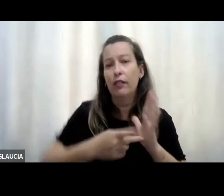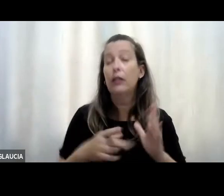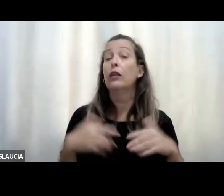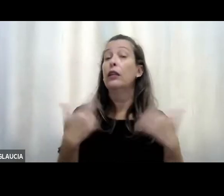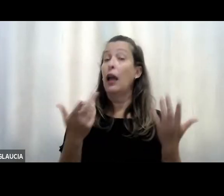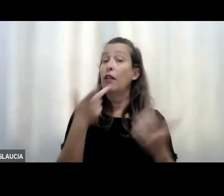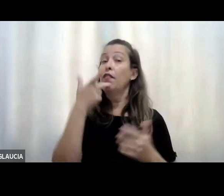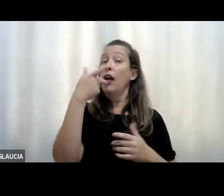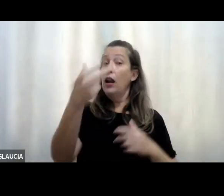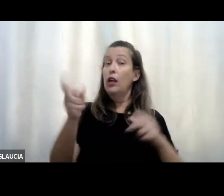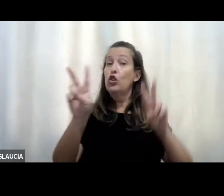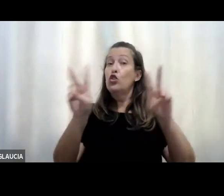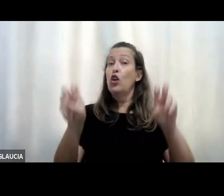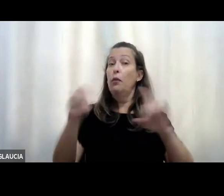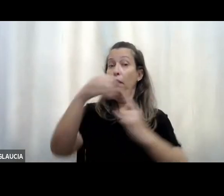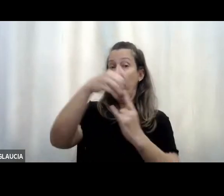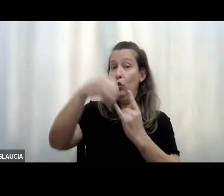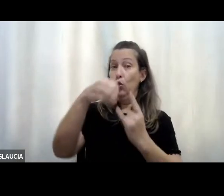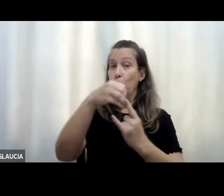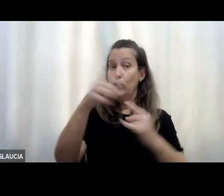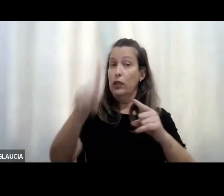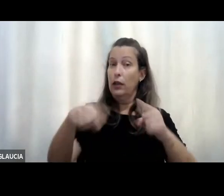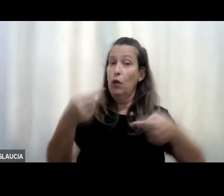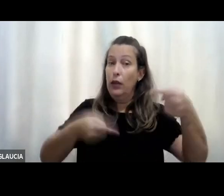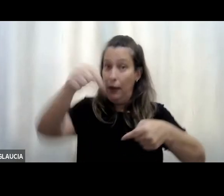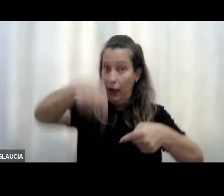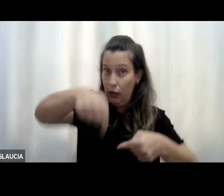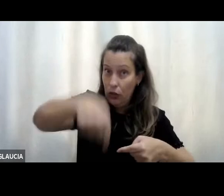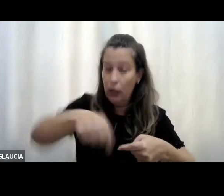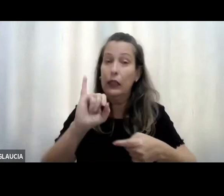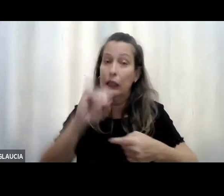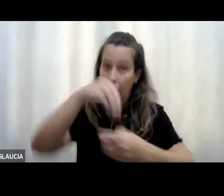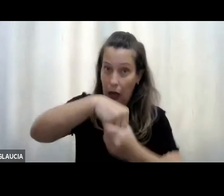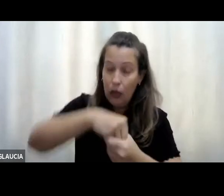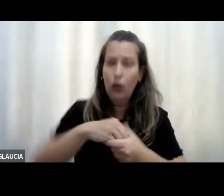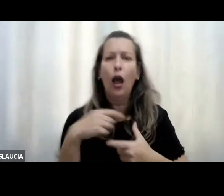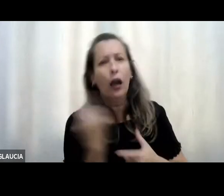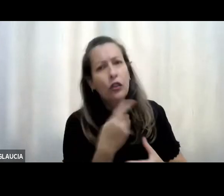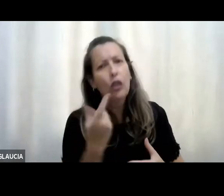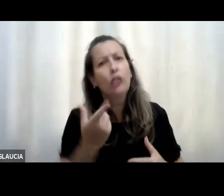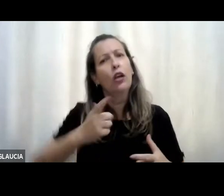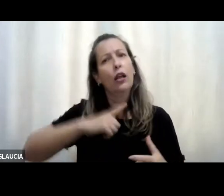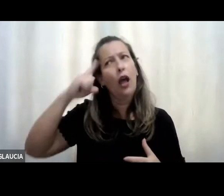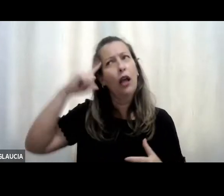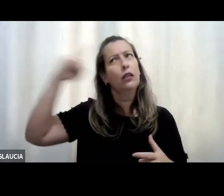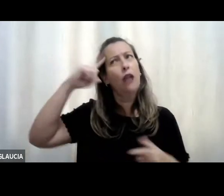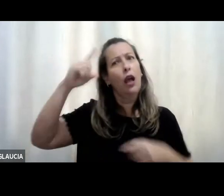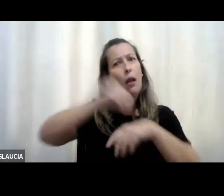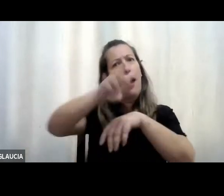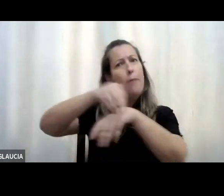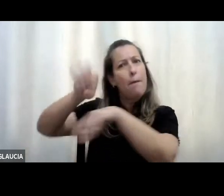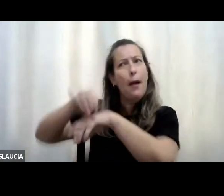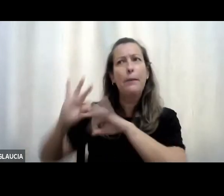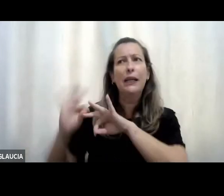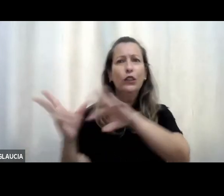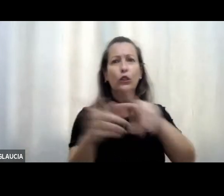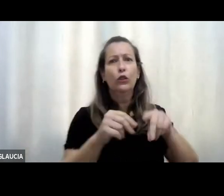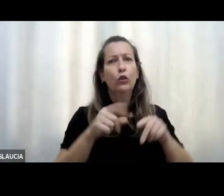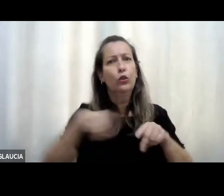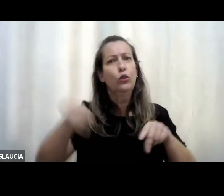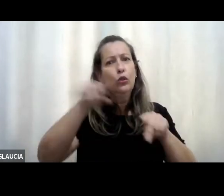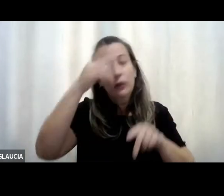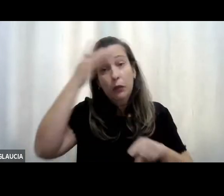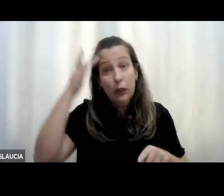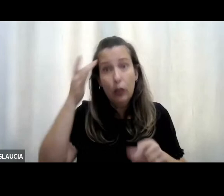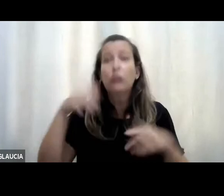né, especificamente, o nosso debate interno, levar essa ideia às suas últimas consequências, né? Ou seja,